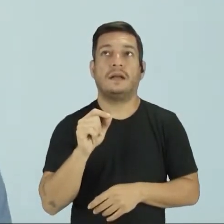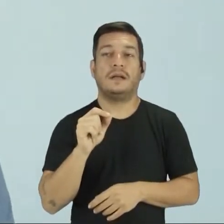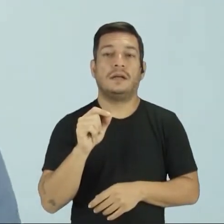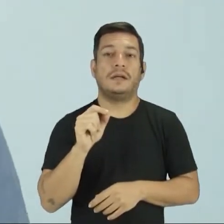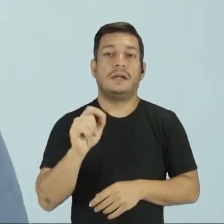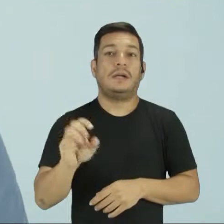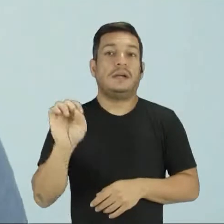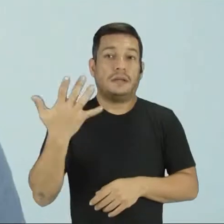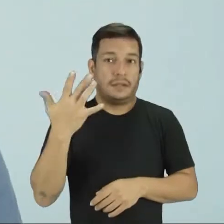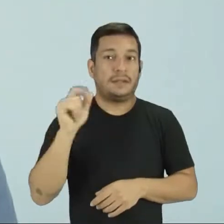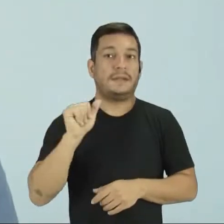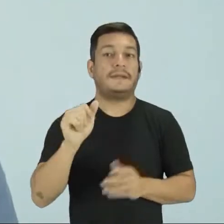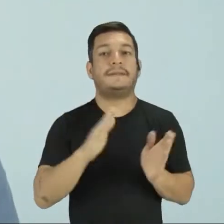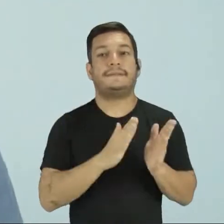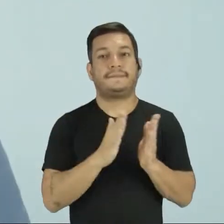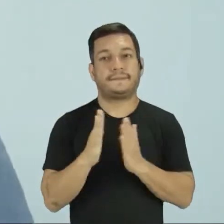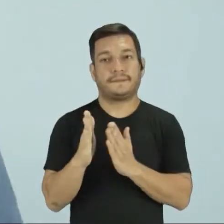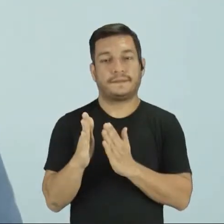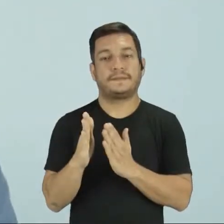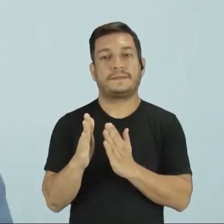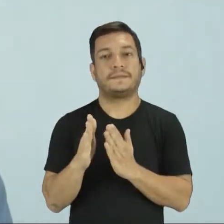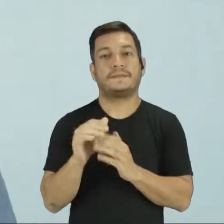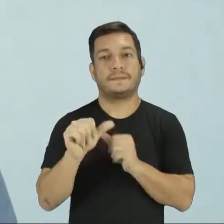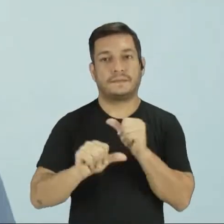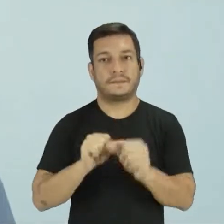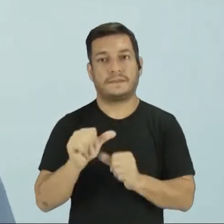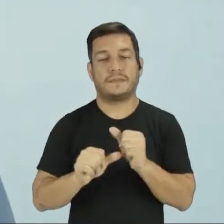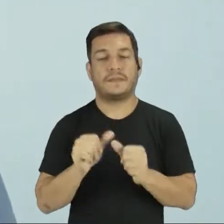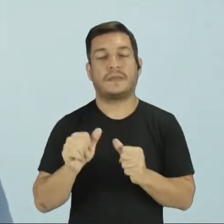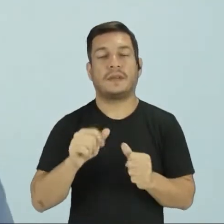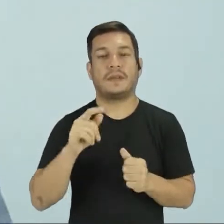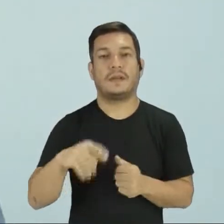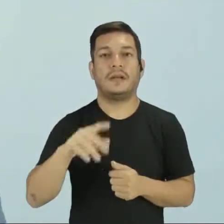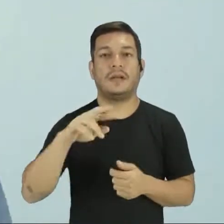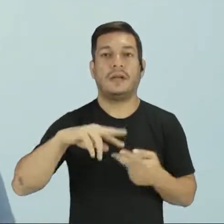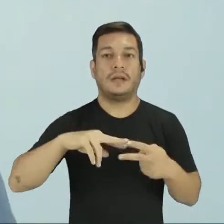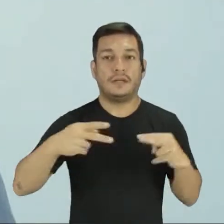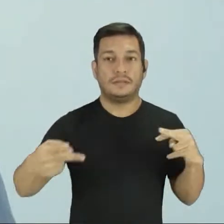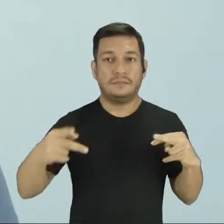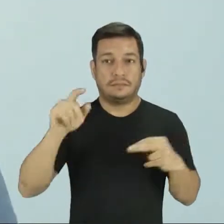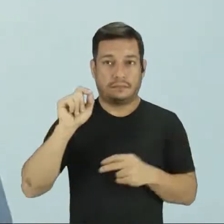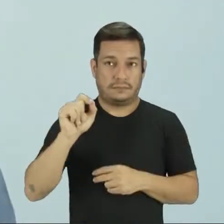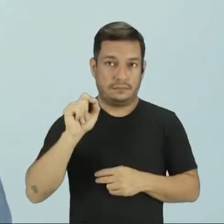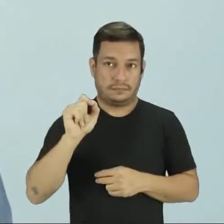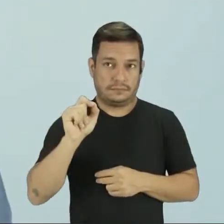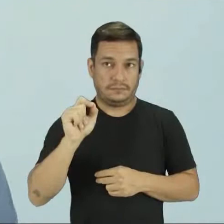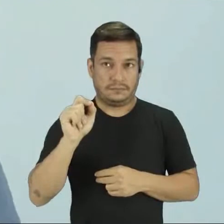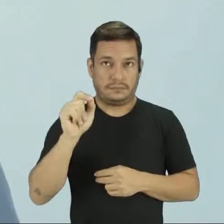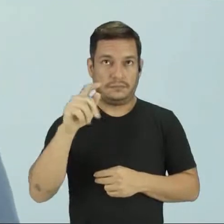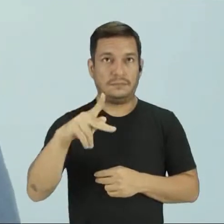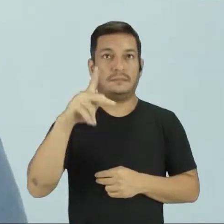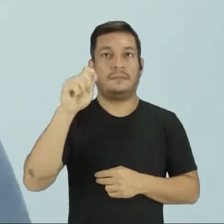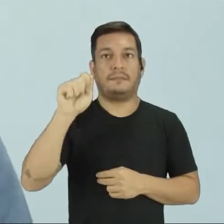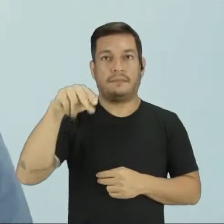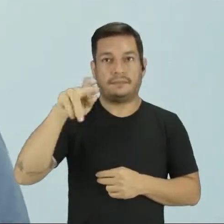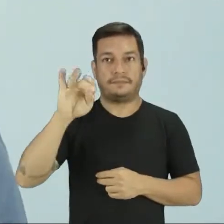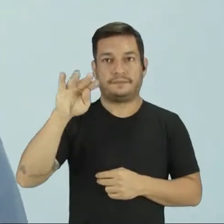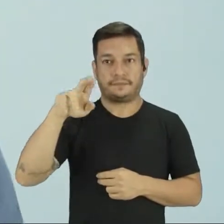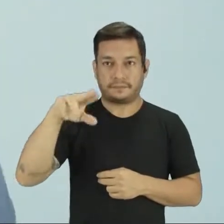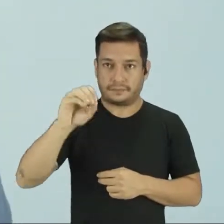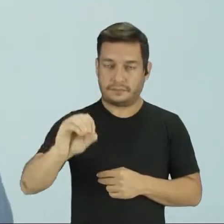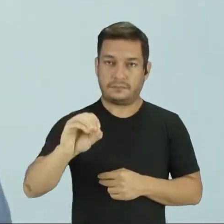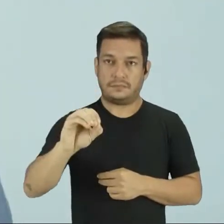já sofreram o processo de permuta gênica, né, de crossing over, lá no paquítemo